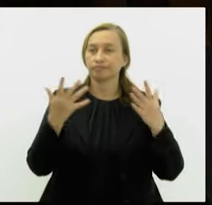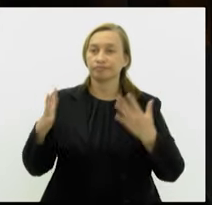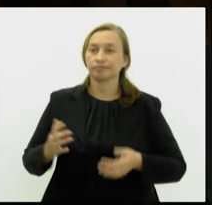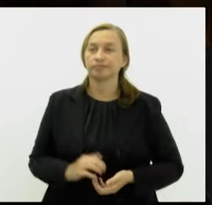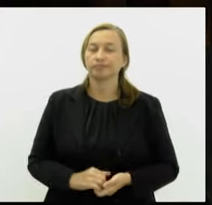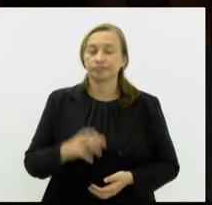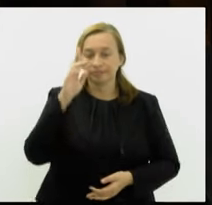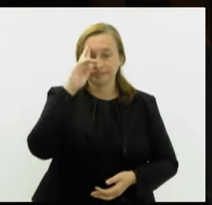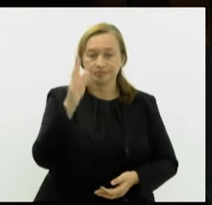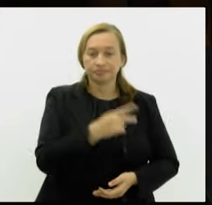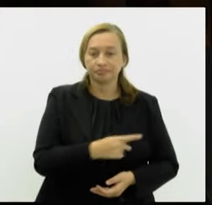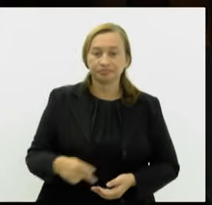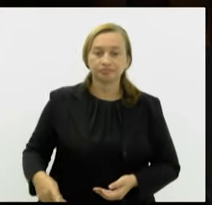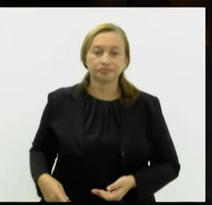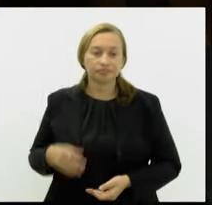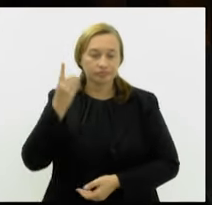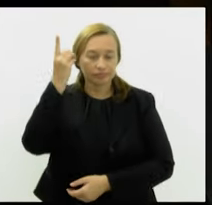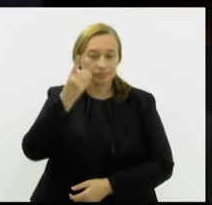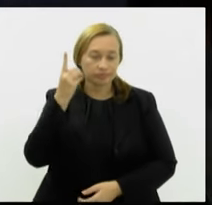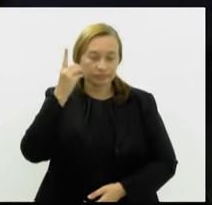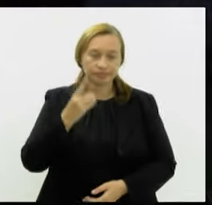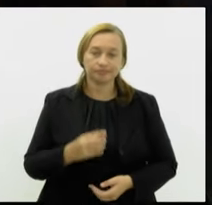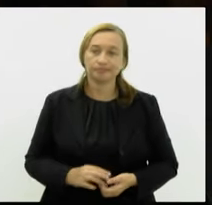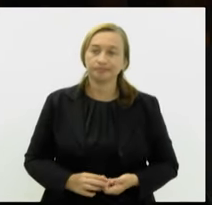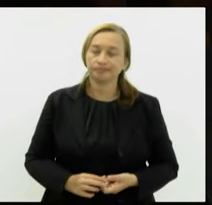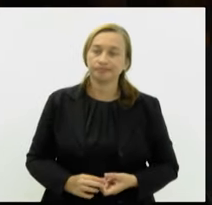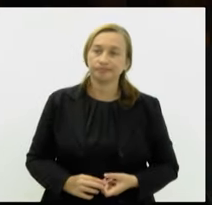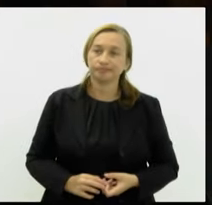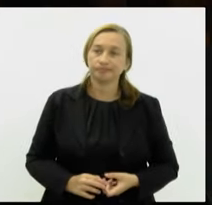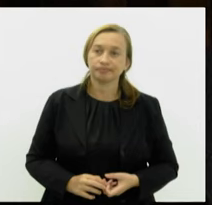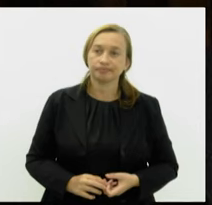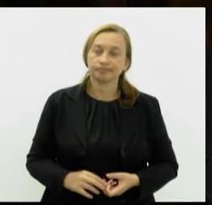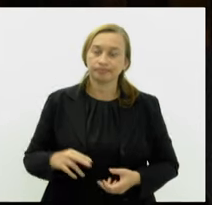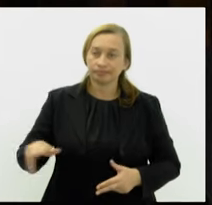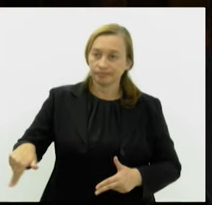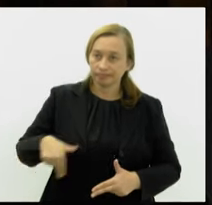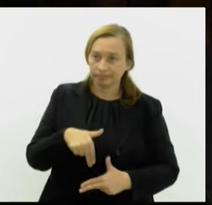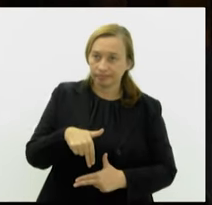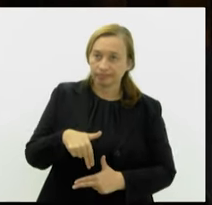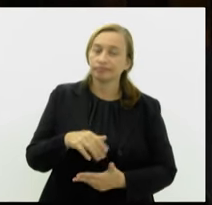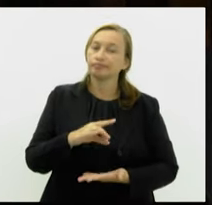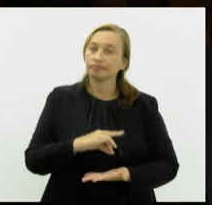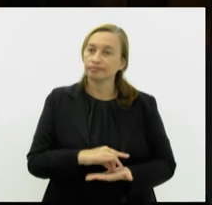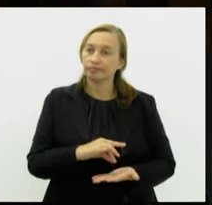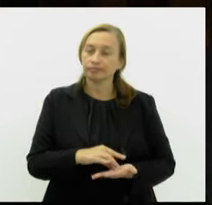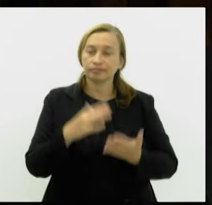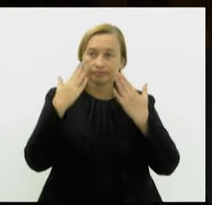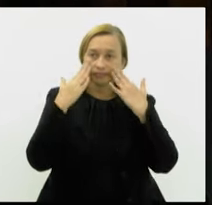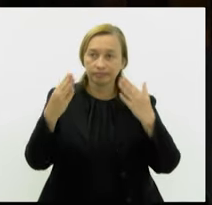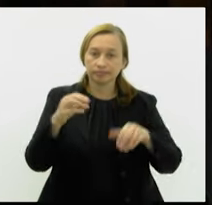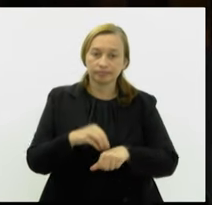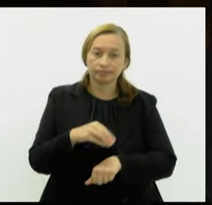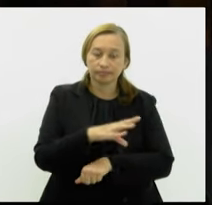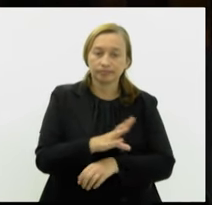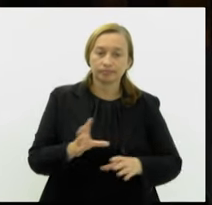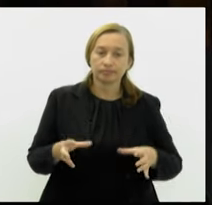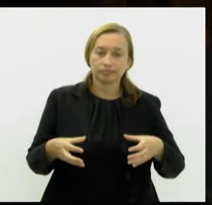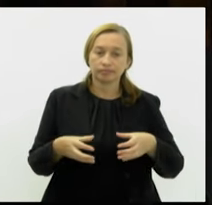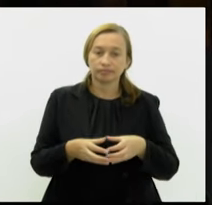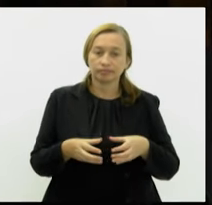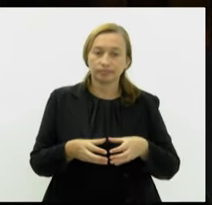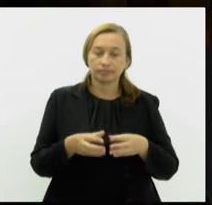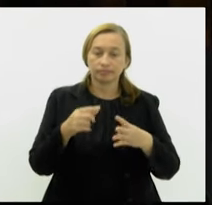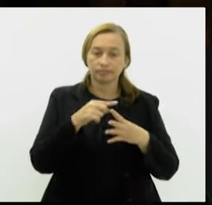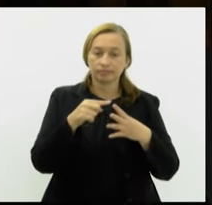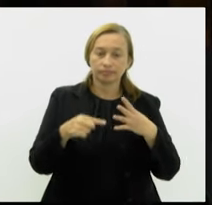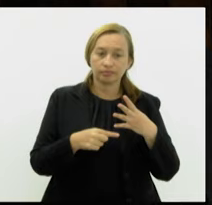Mas senhora presidenta, deputados, deputadas, eu venho à tribuna, na verdade, para apresentar um destaque em bloco de